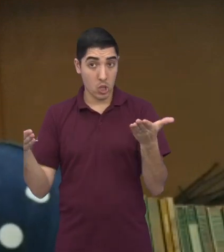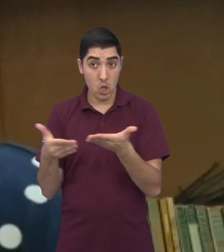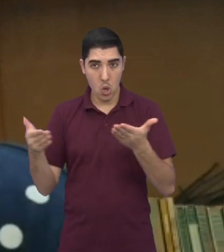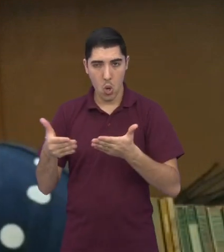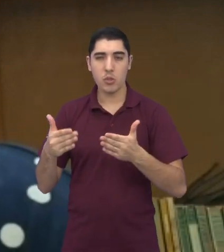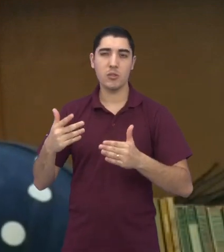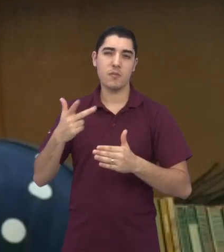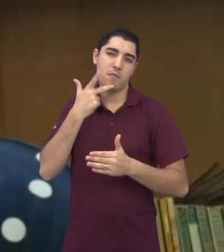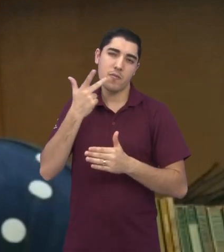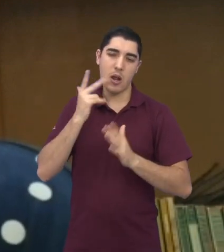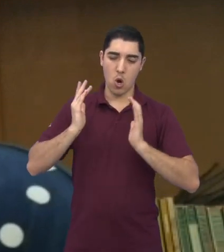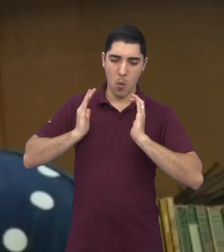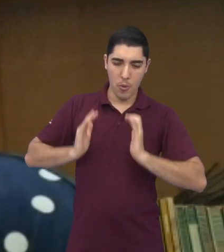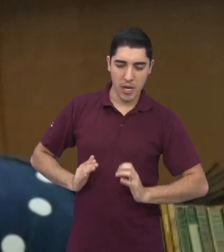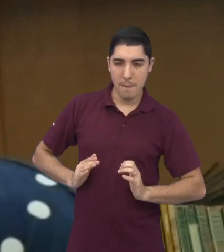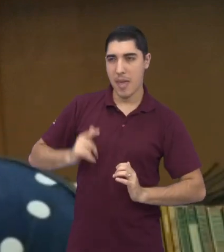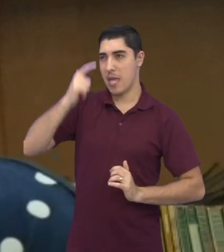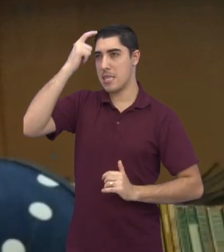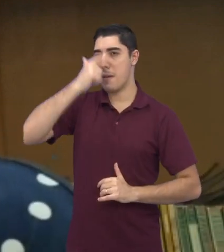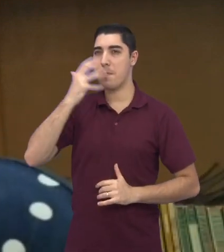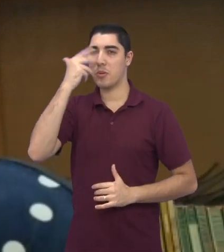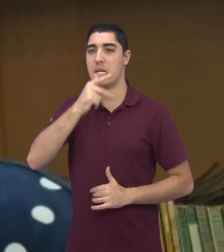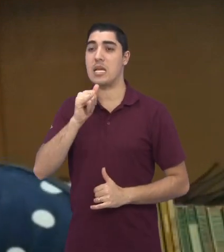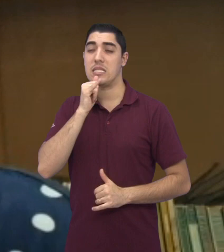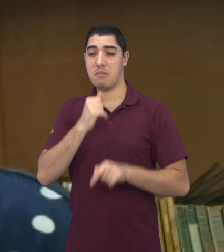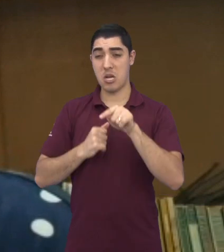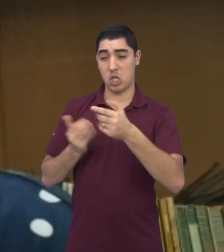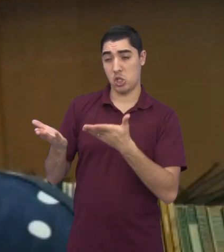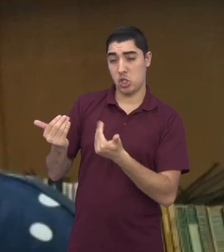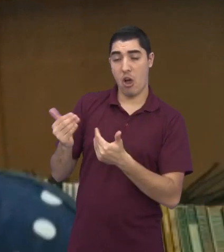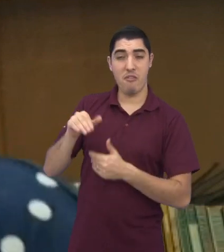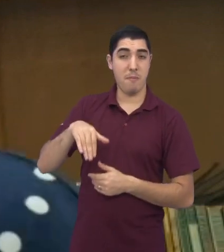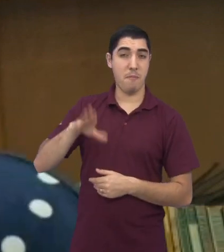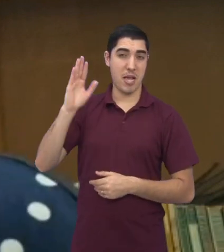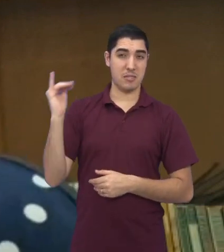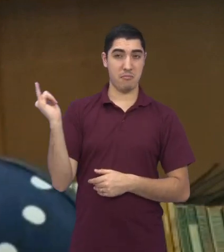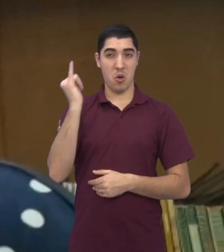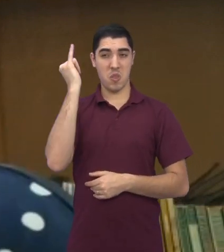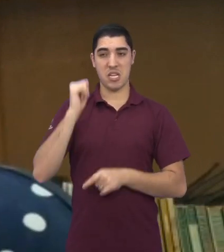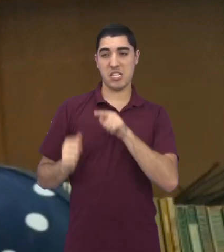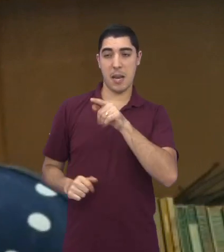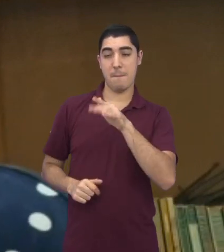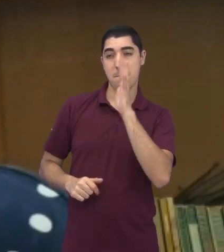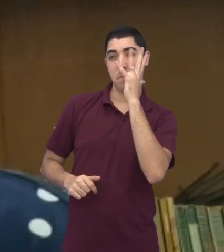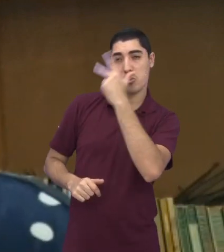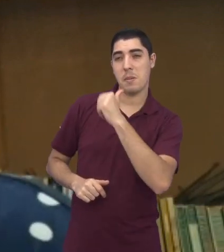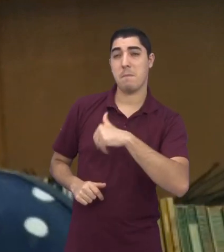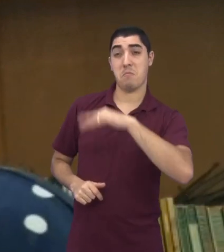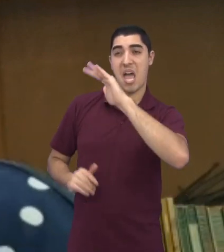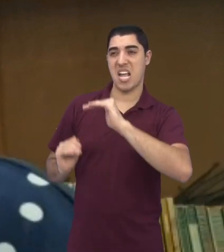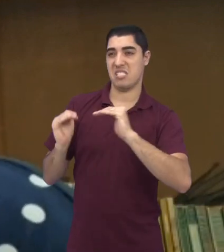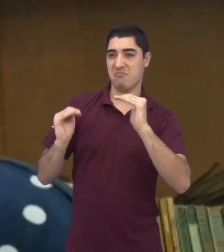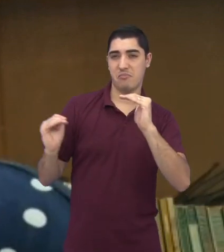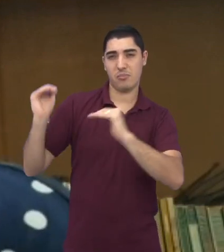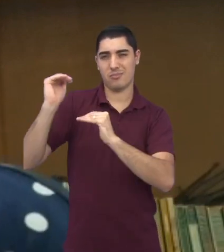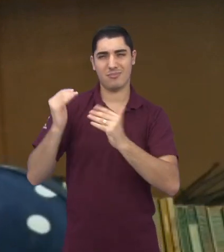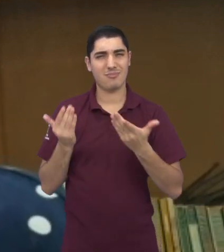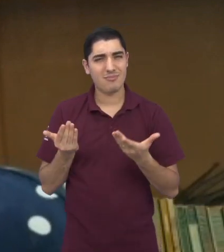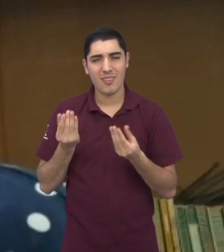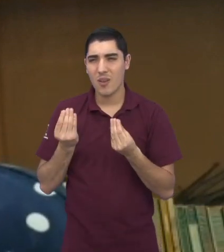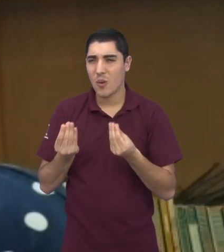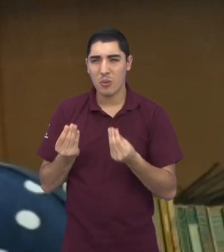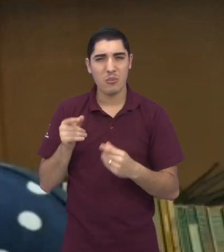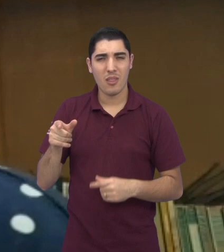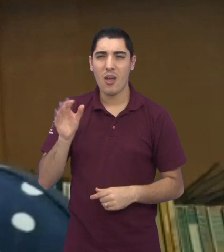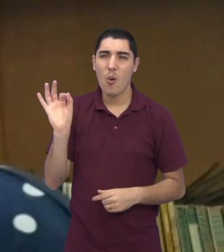e comportamento, em que ser jovem é o que conta, e que é uma coisa absolutamente estúpida, né? Porque